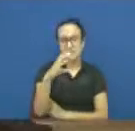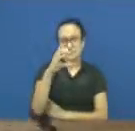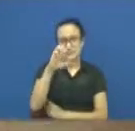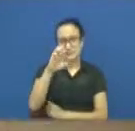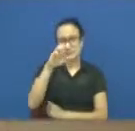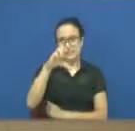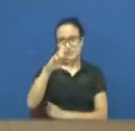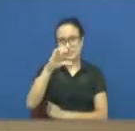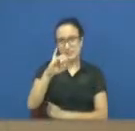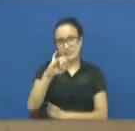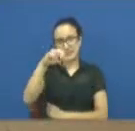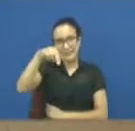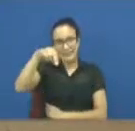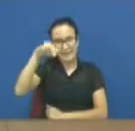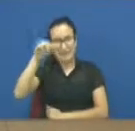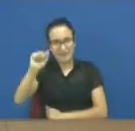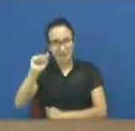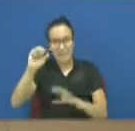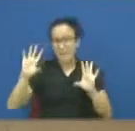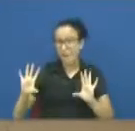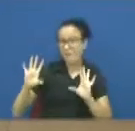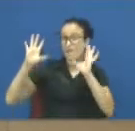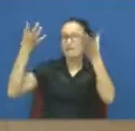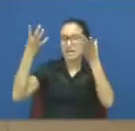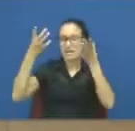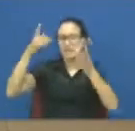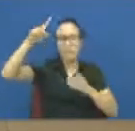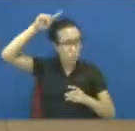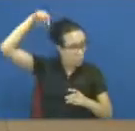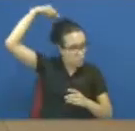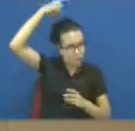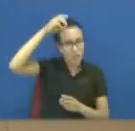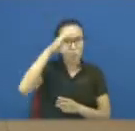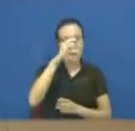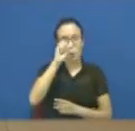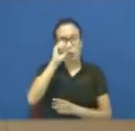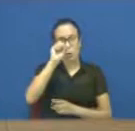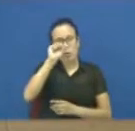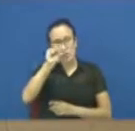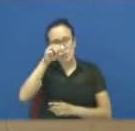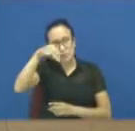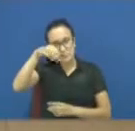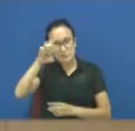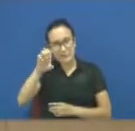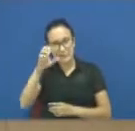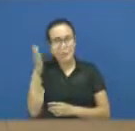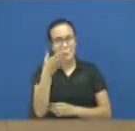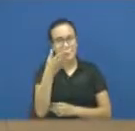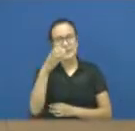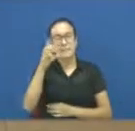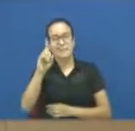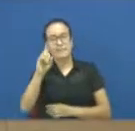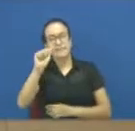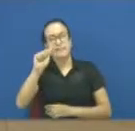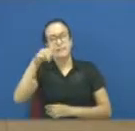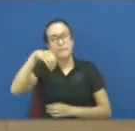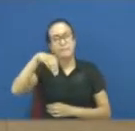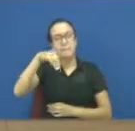Assad, pela comemoração das festividades de São Cosme e Damião. Pediu para discutir o vereador Luizinho.